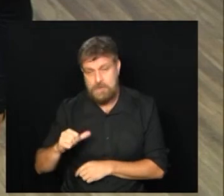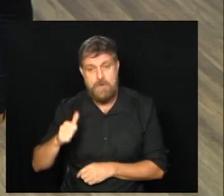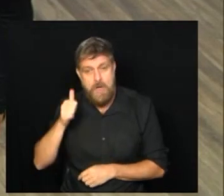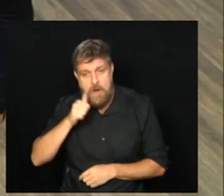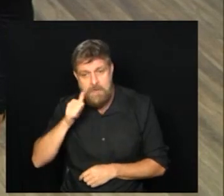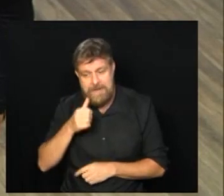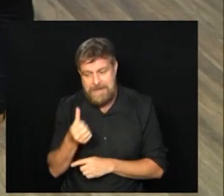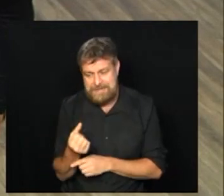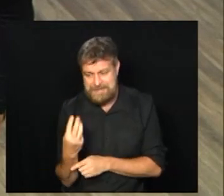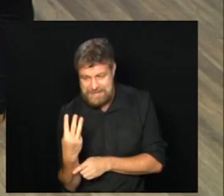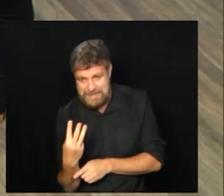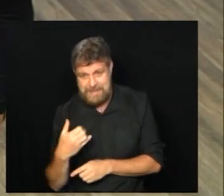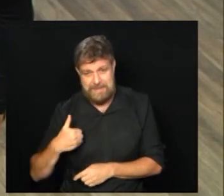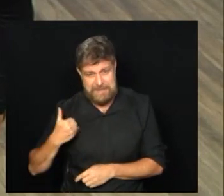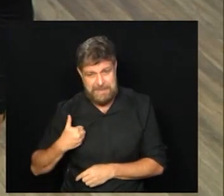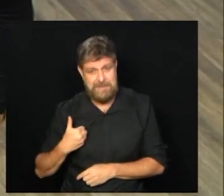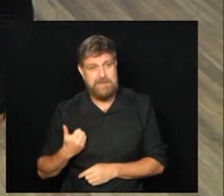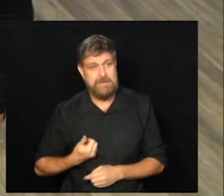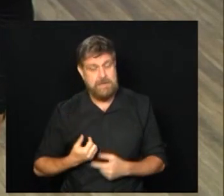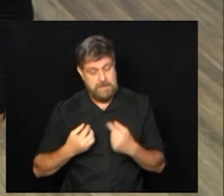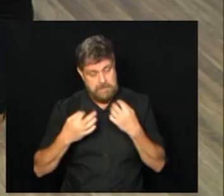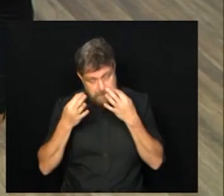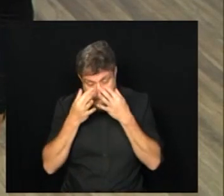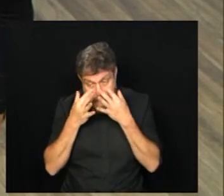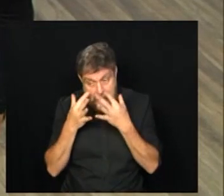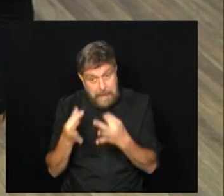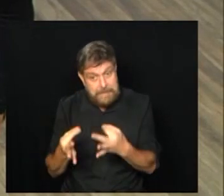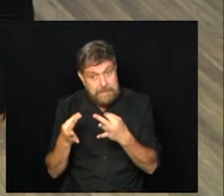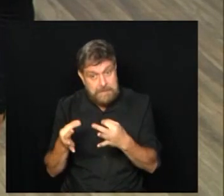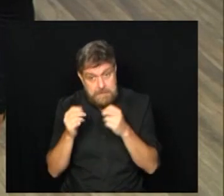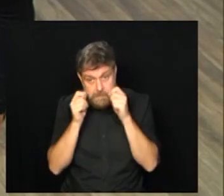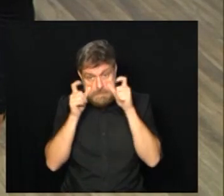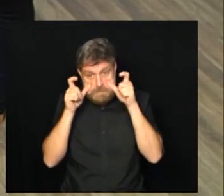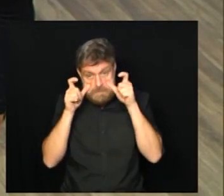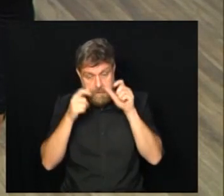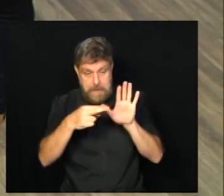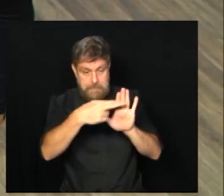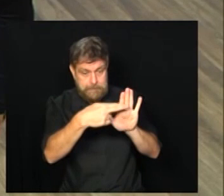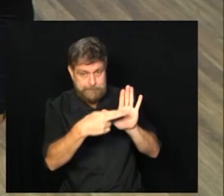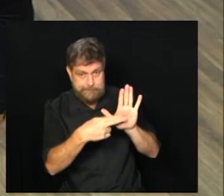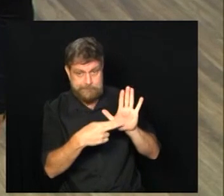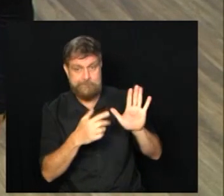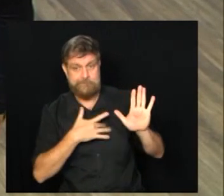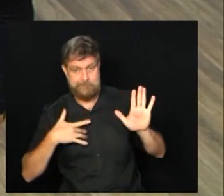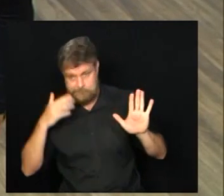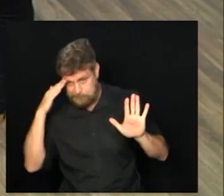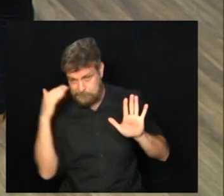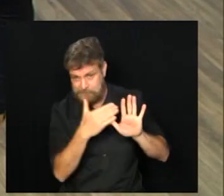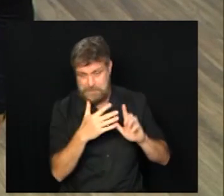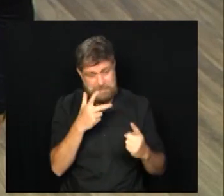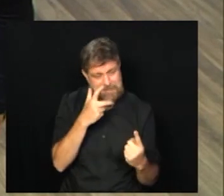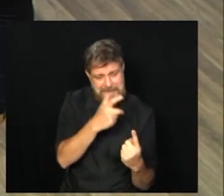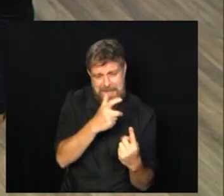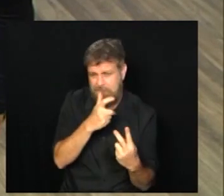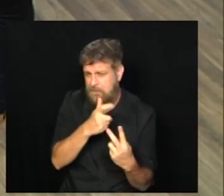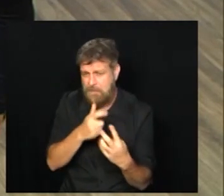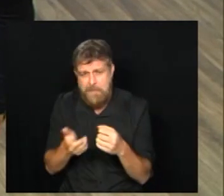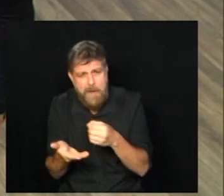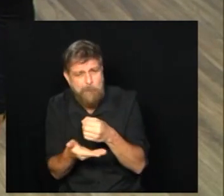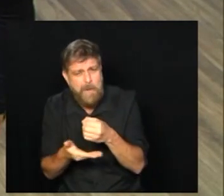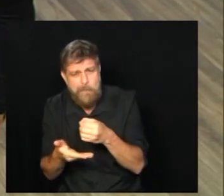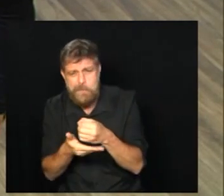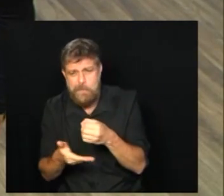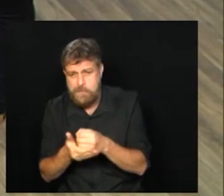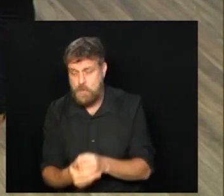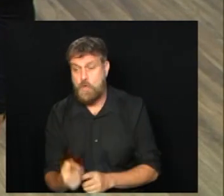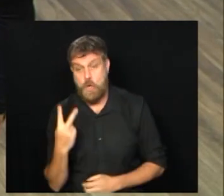de 63 anos. Então precisamos continuar com todos os cuidados. A vacinação, ela é fundamental, as